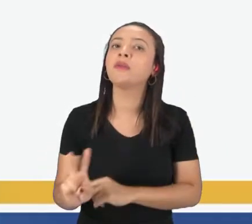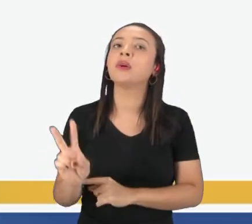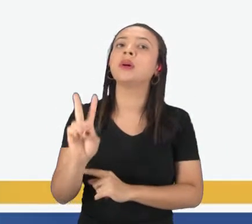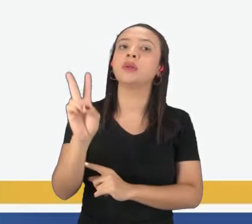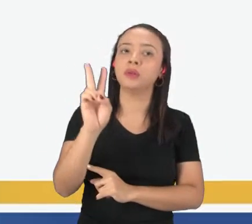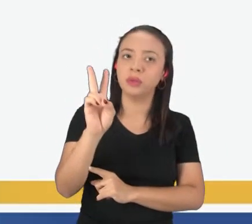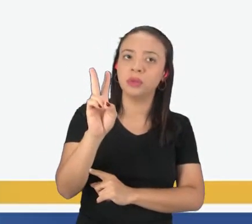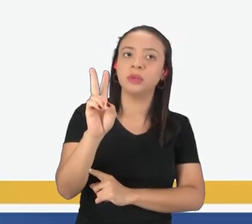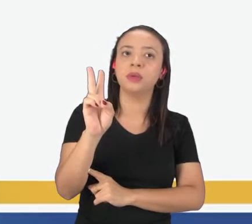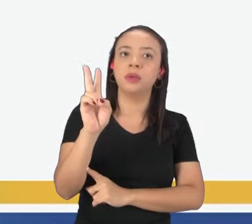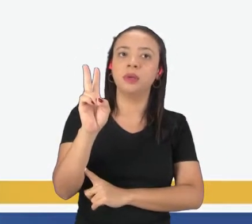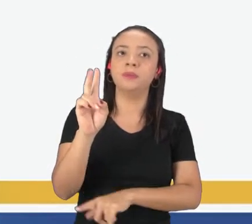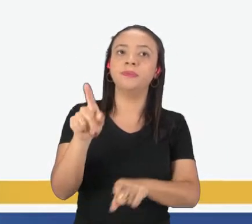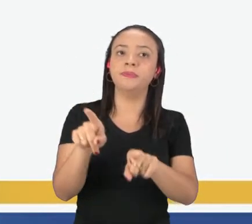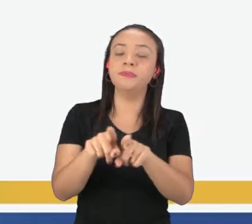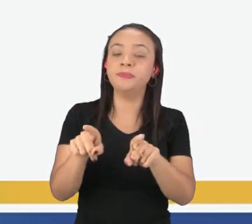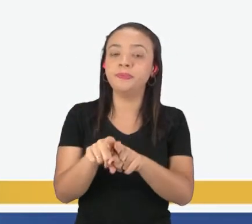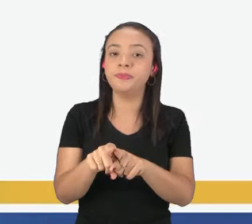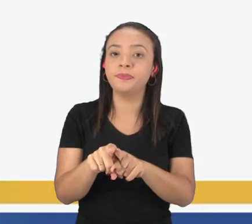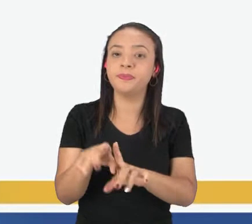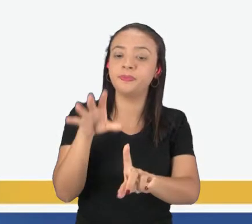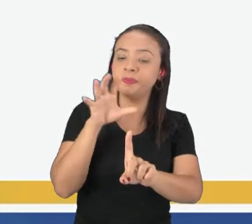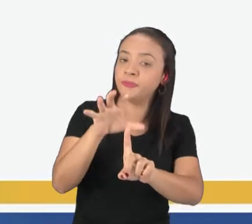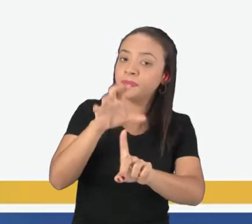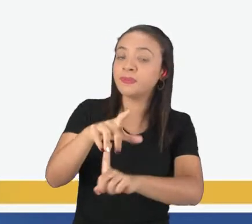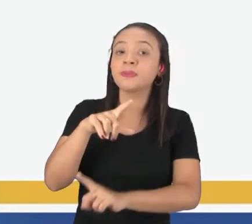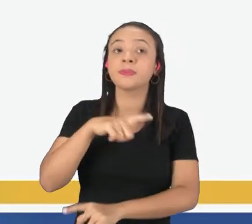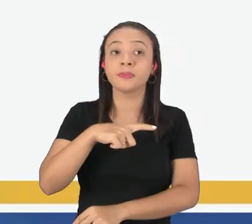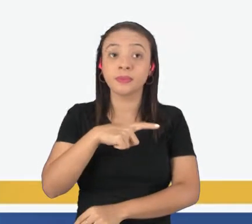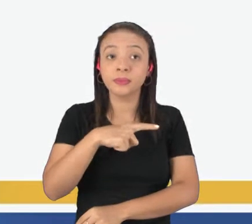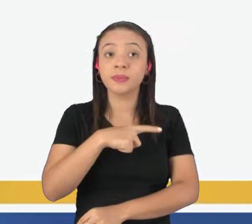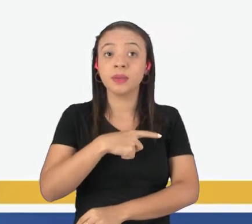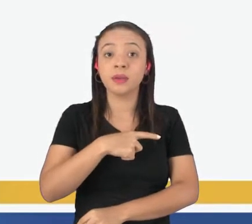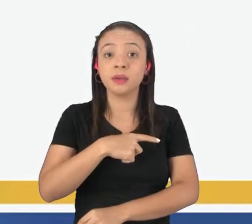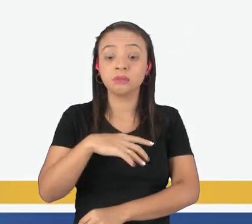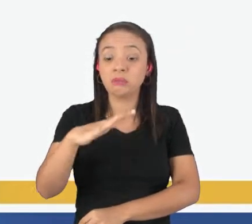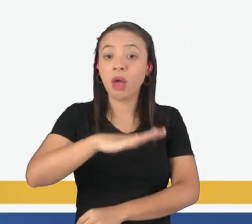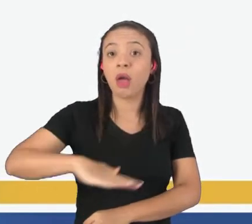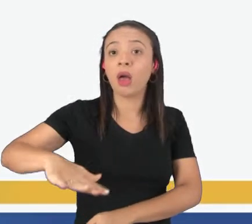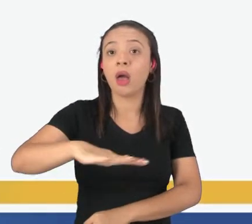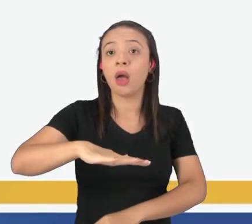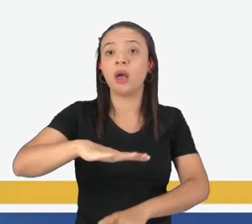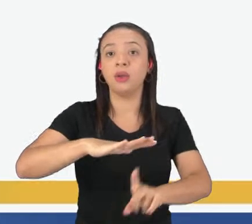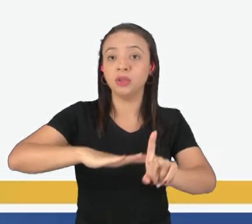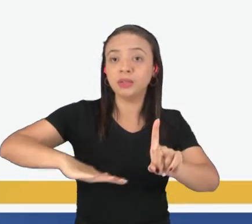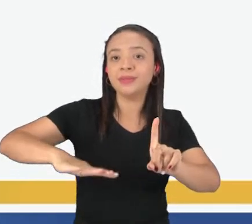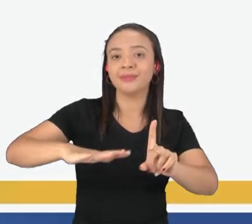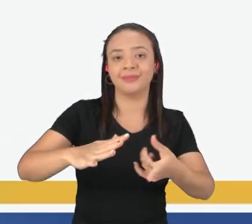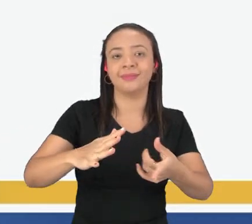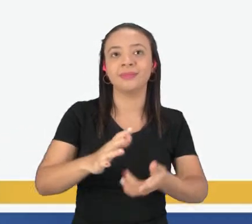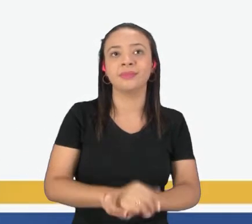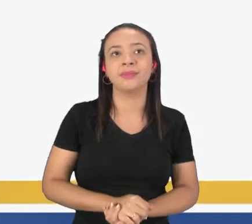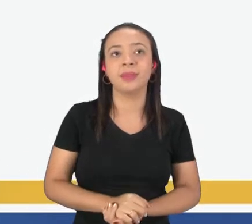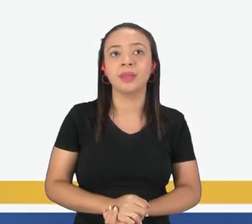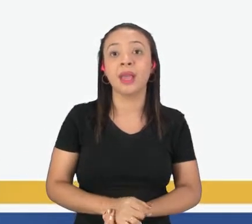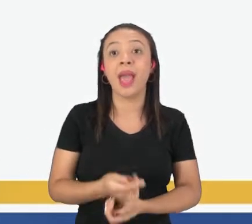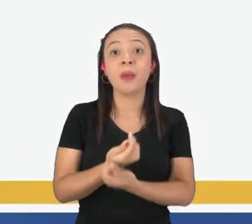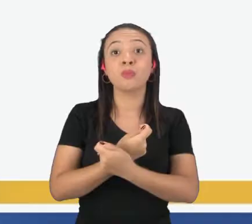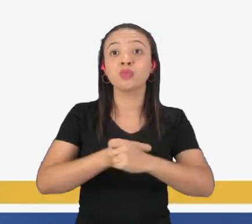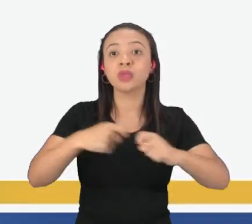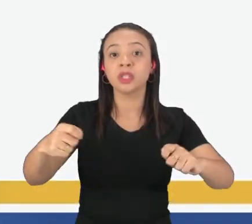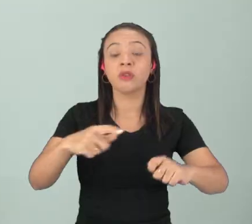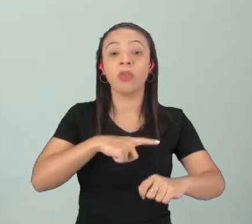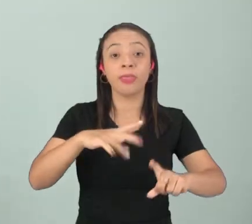das prescrições e exortações presentes em qualquer realidade social. É impossível haver uma sociedade